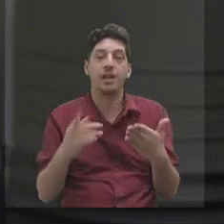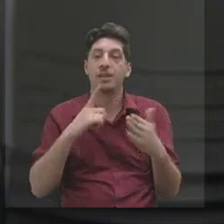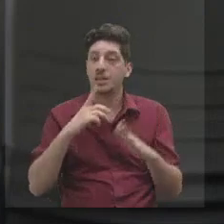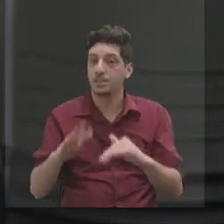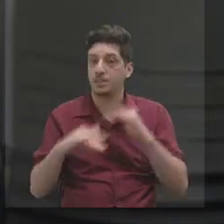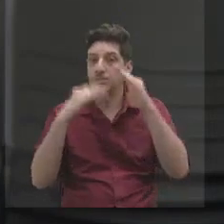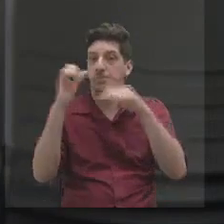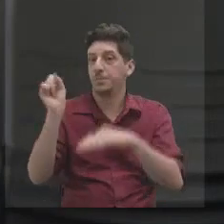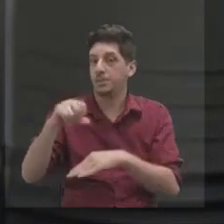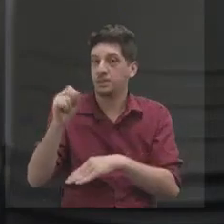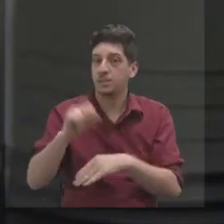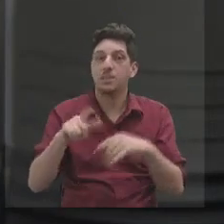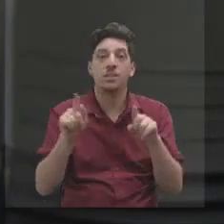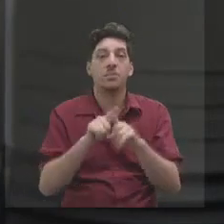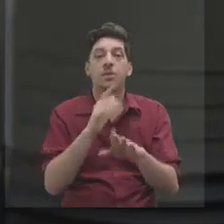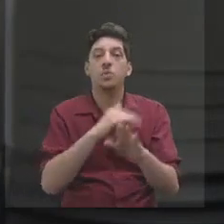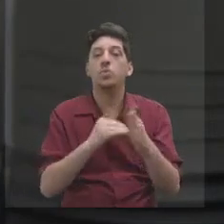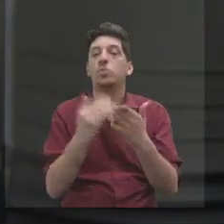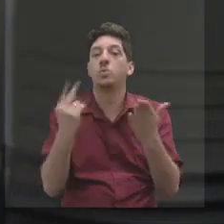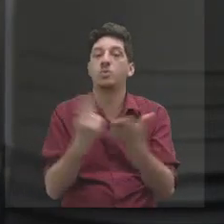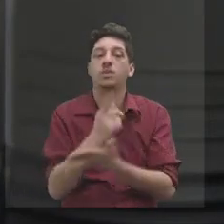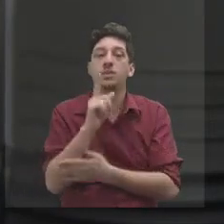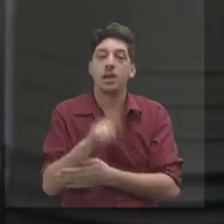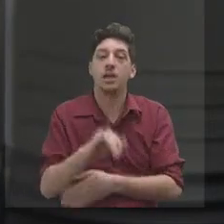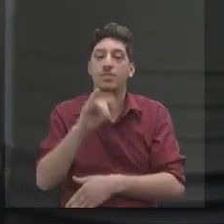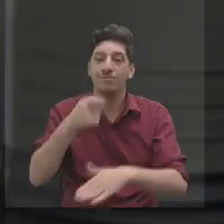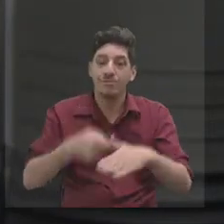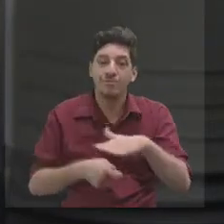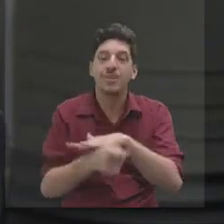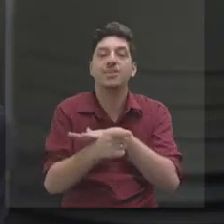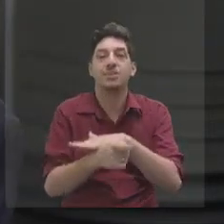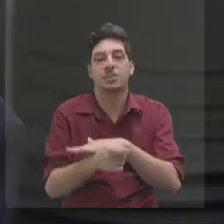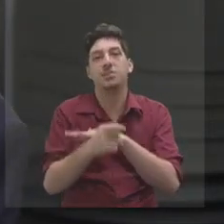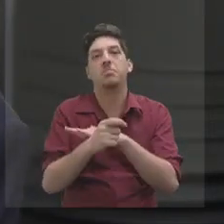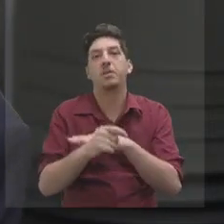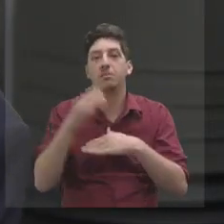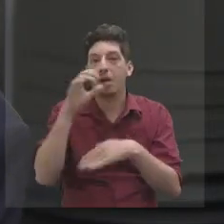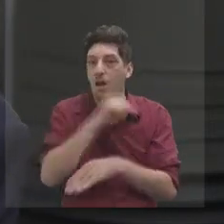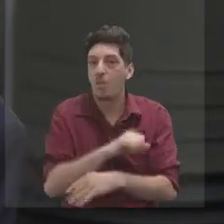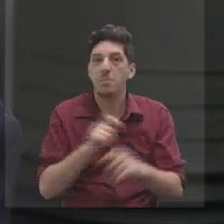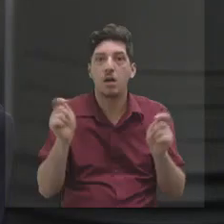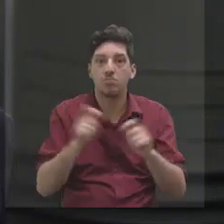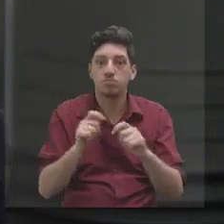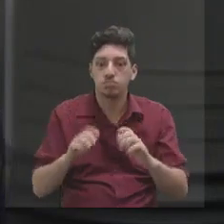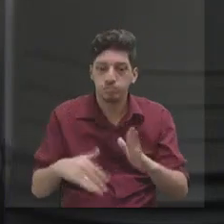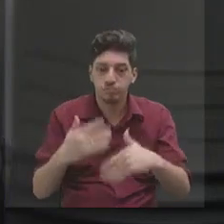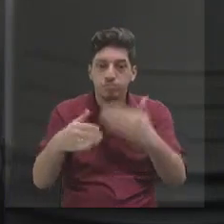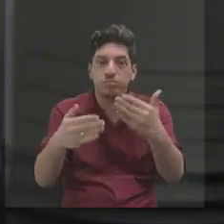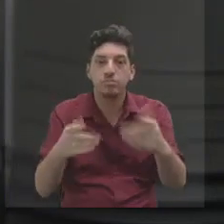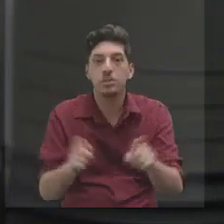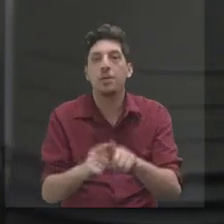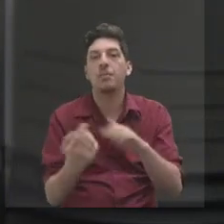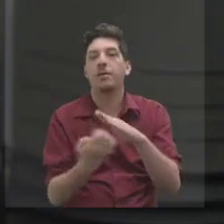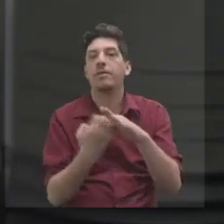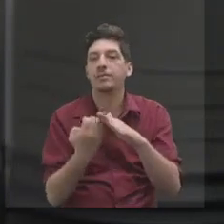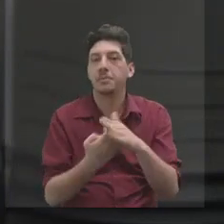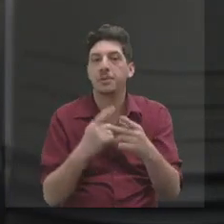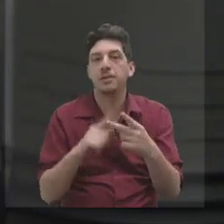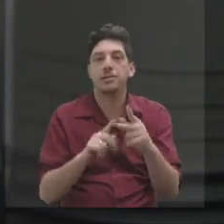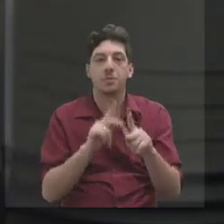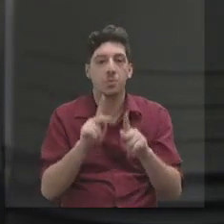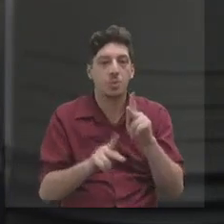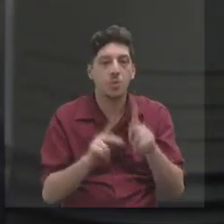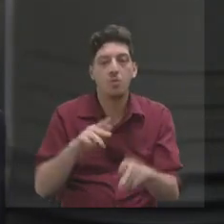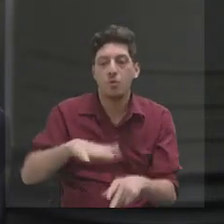ali tudo que se faz um investimento como a resposta muito rápida que as empresas o povo